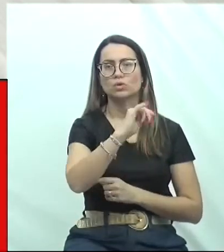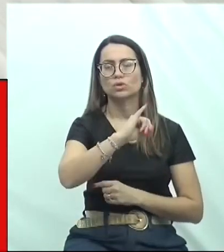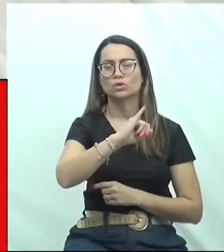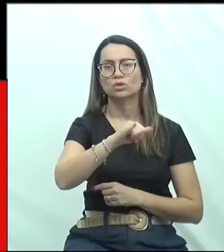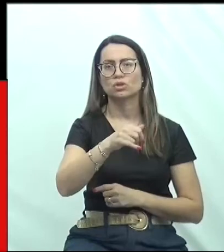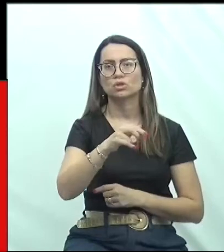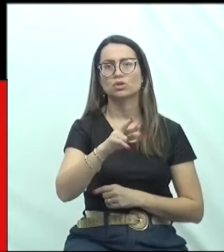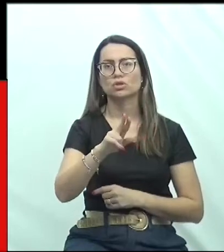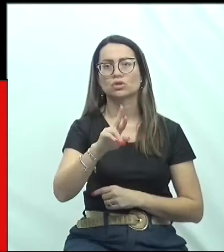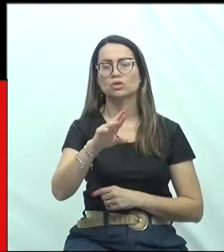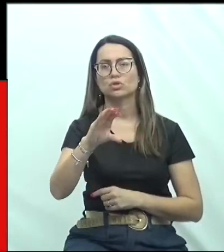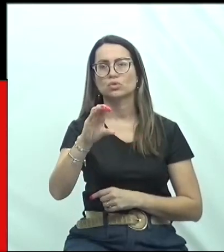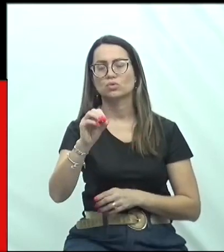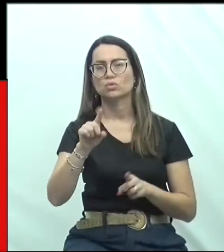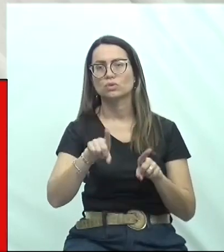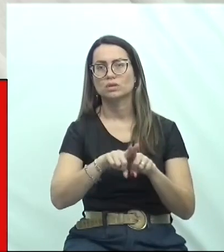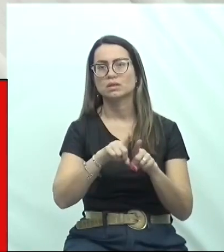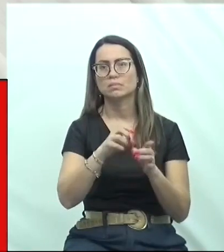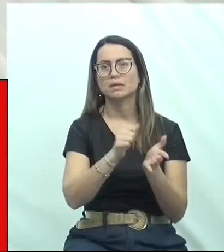multas